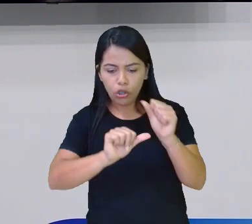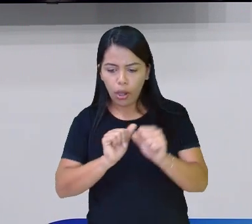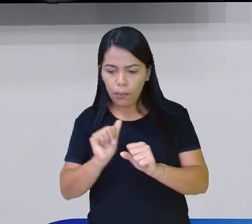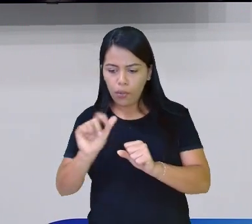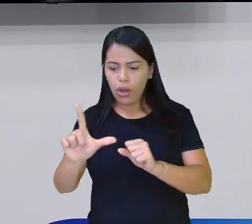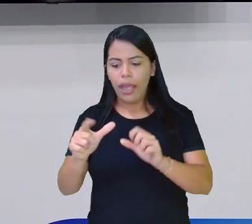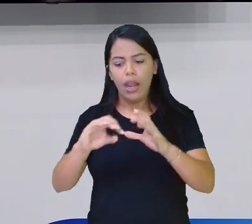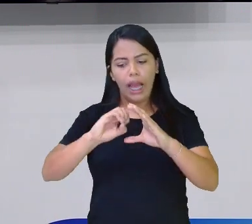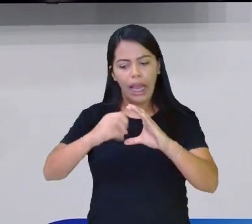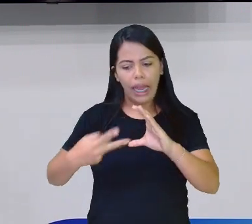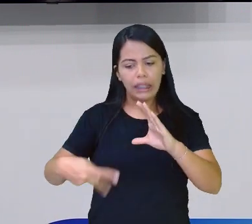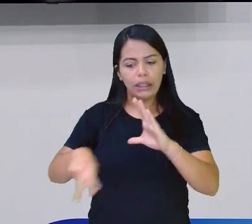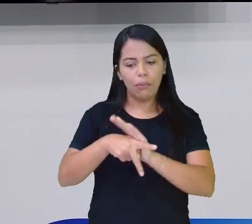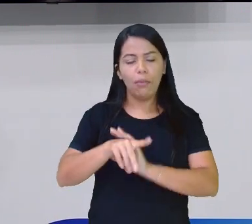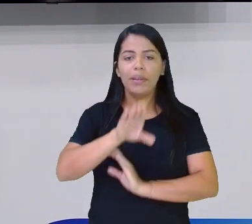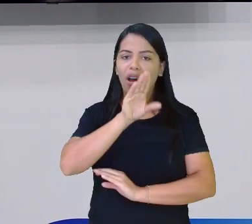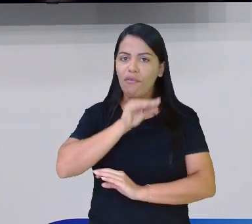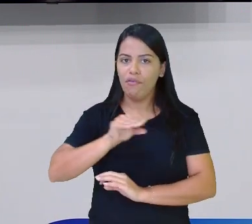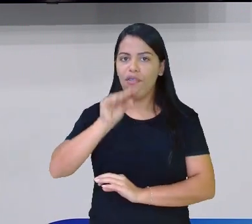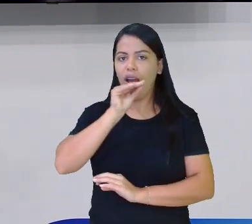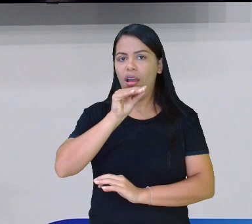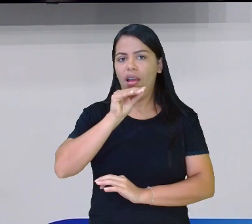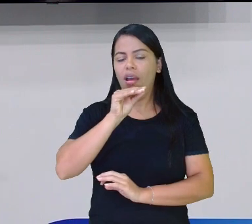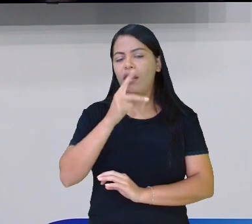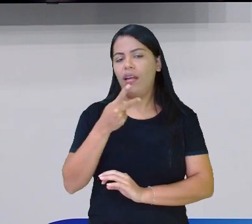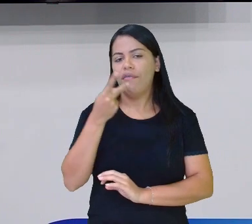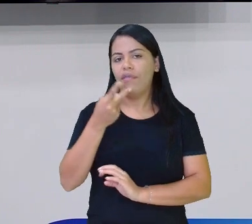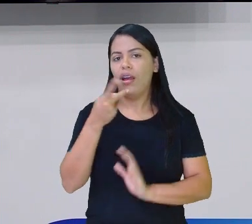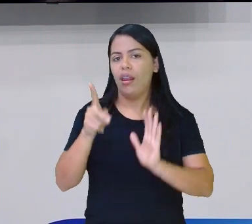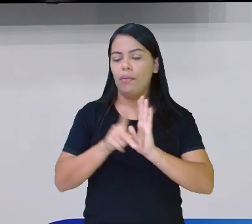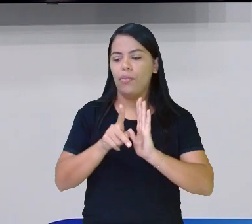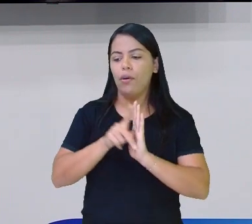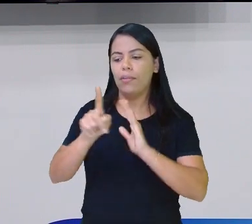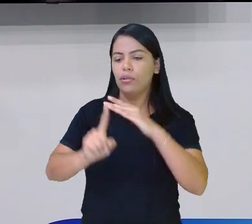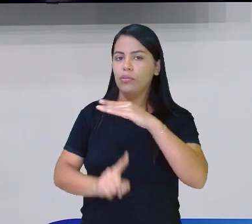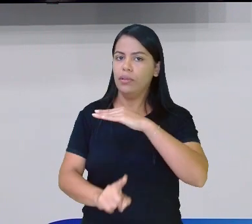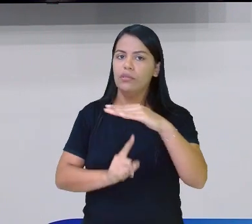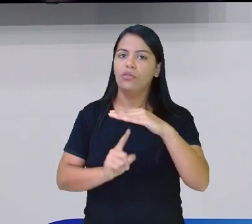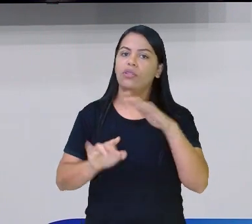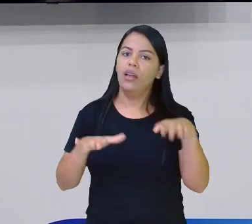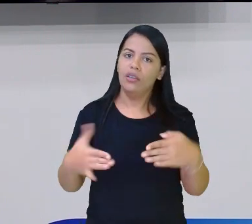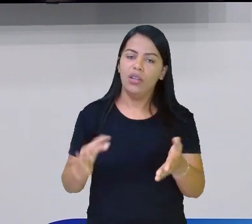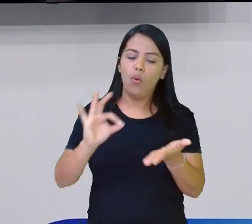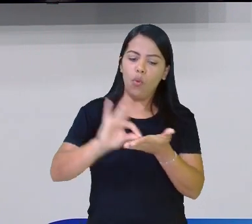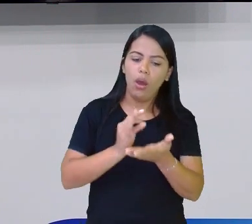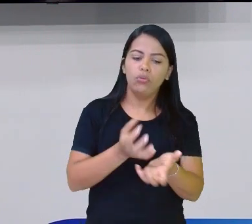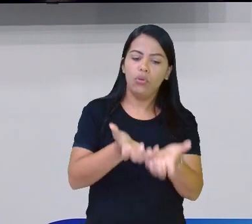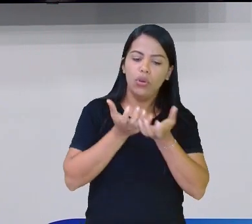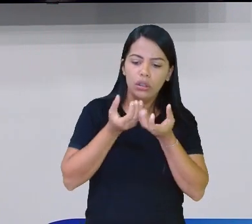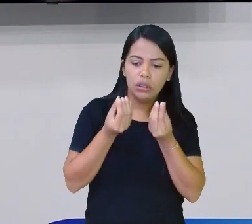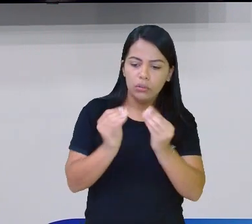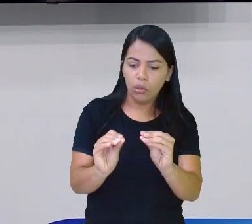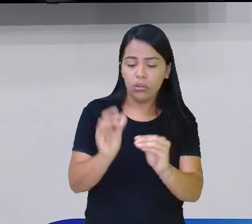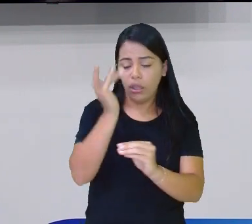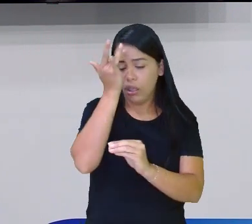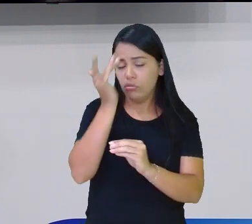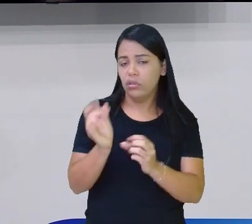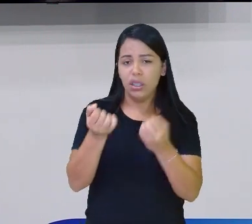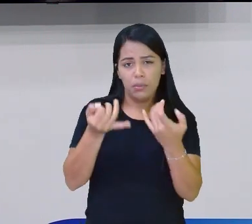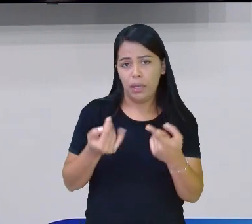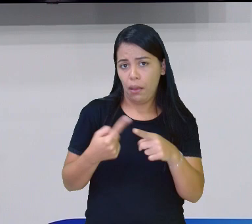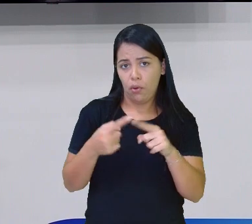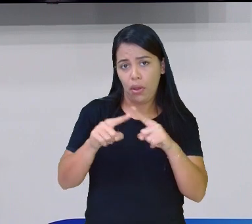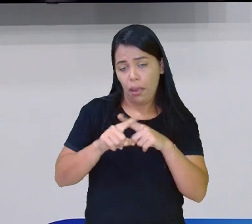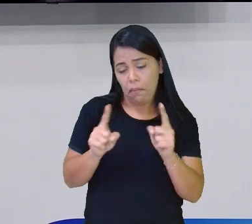uma característica do personagem que ali o autor, né? O Maurício de Souza, ele quis colocar. Eu, sinceramente, não sei te dizer porquê, mas